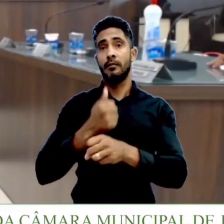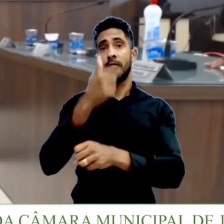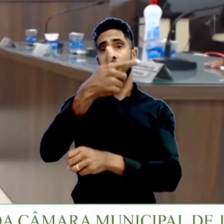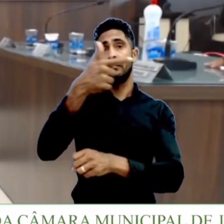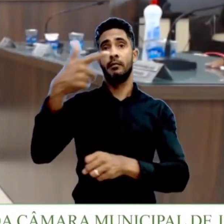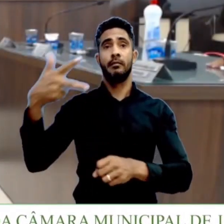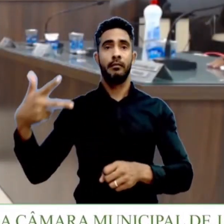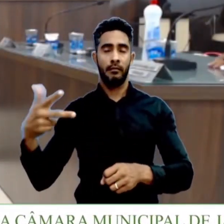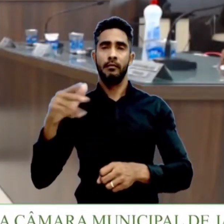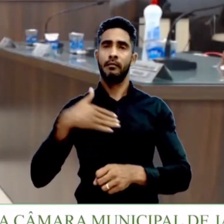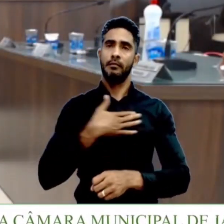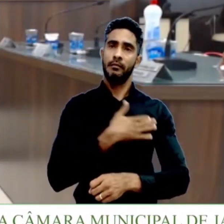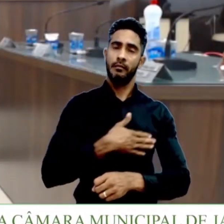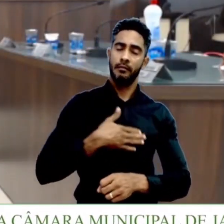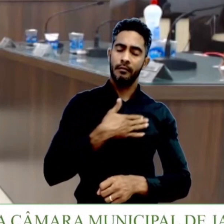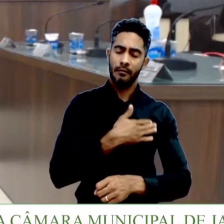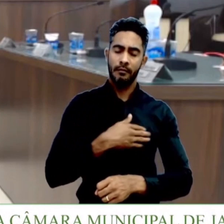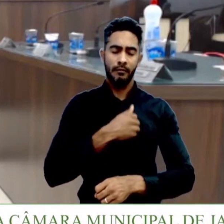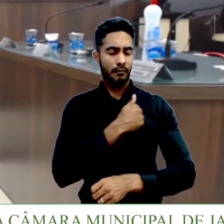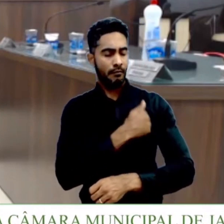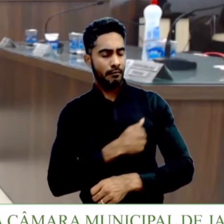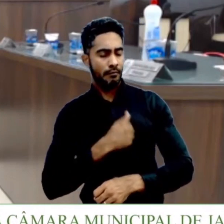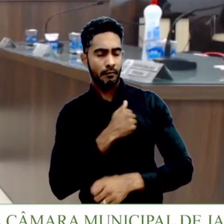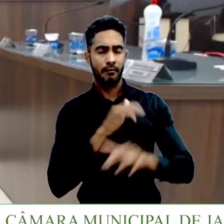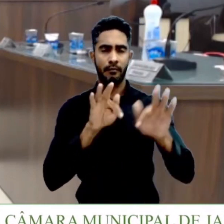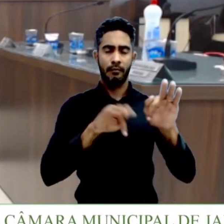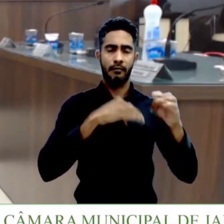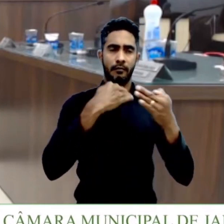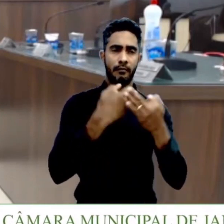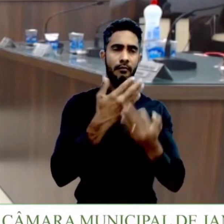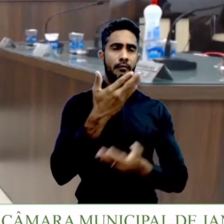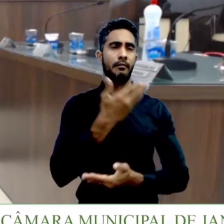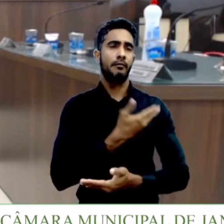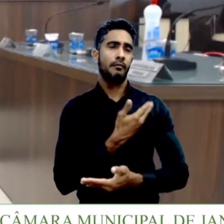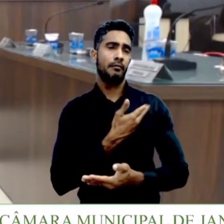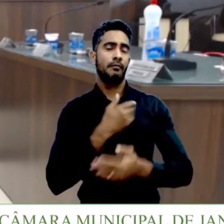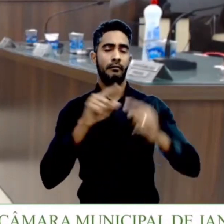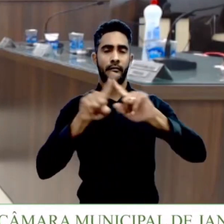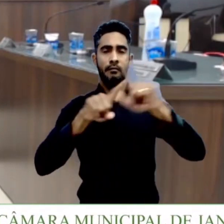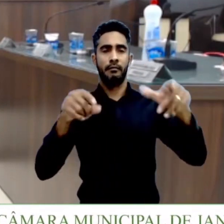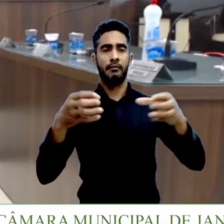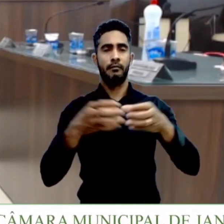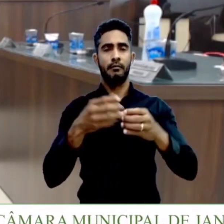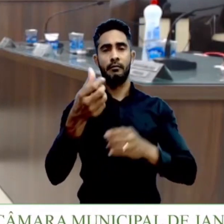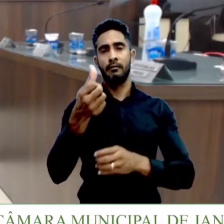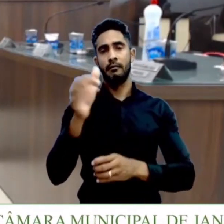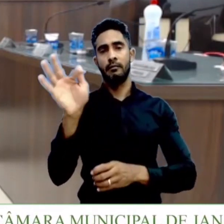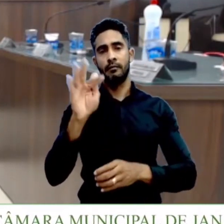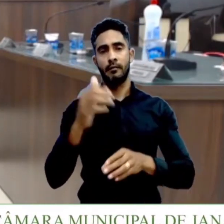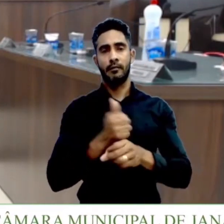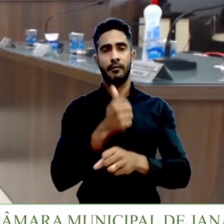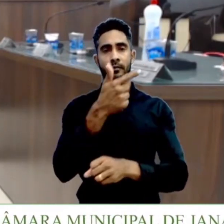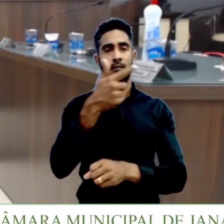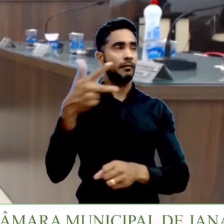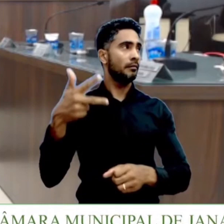amigos. Requer que seja dada ciência à família enlutada. Sala das sessões, 6 de fevereiro de 2023.